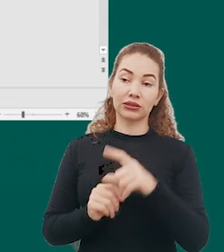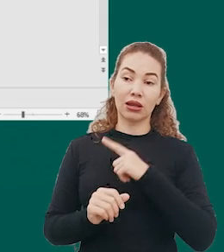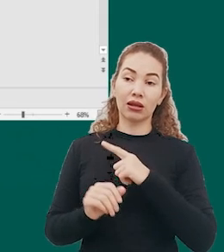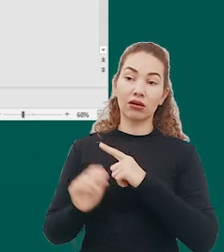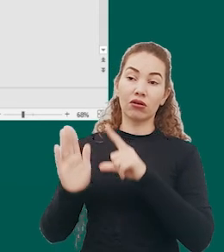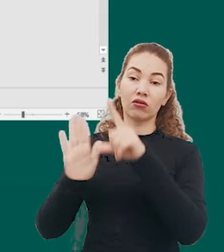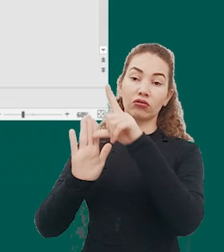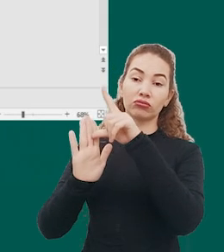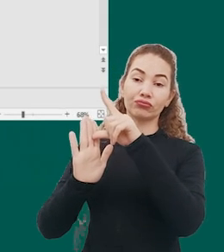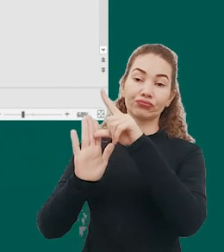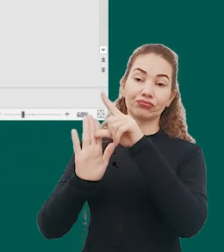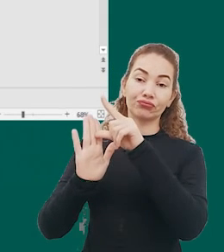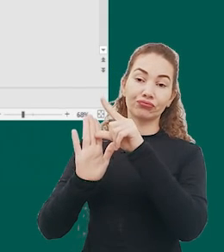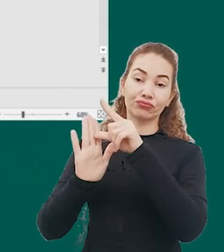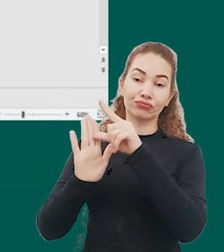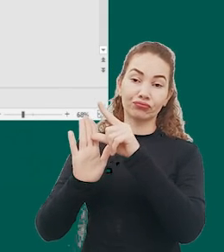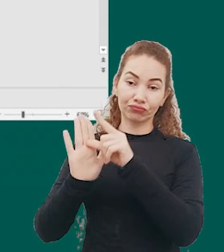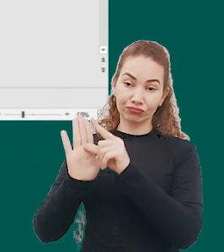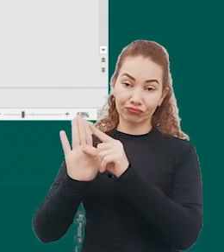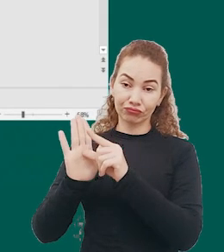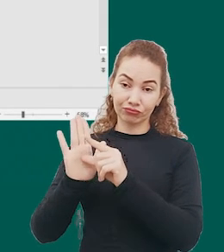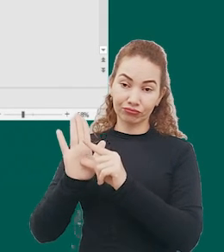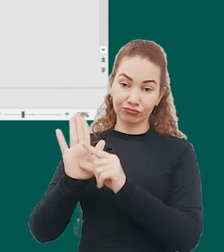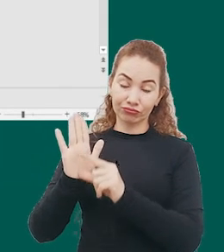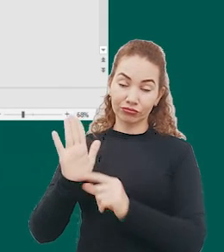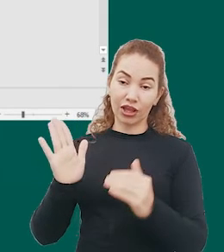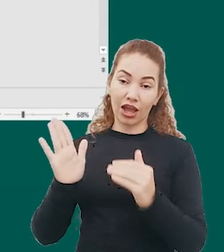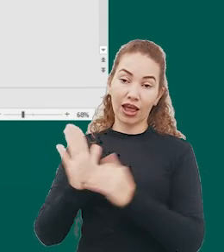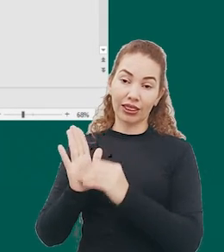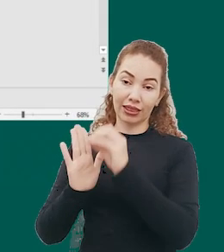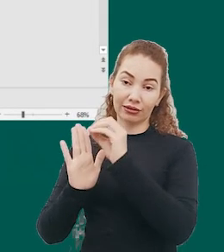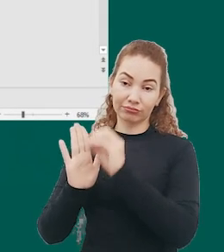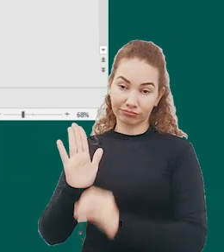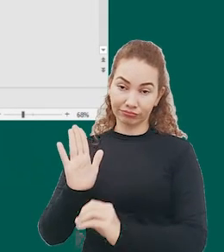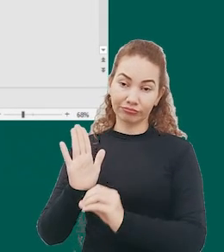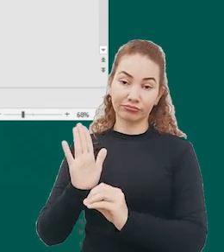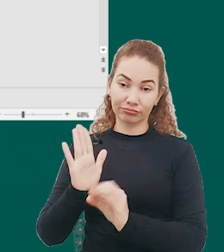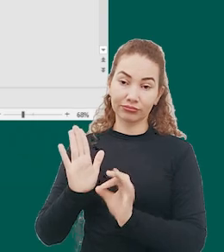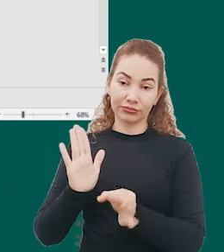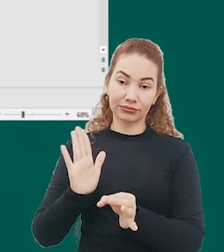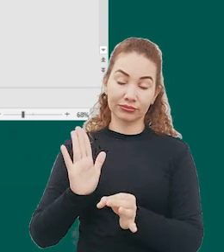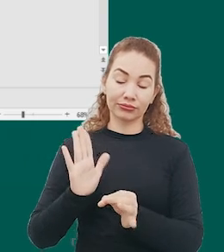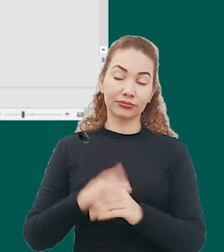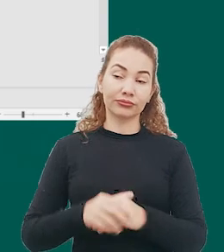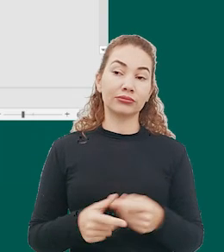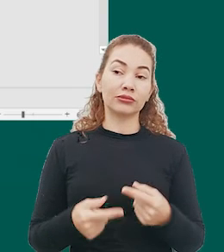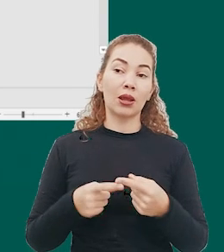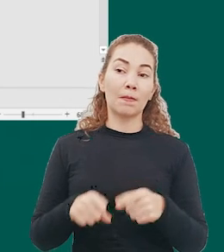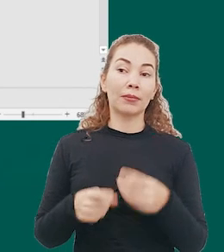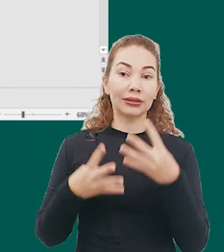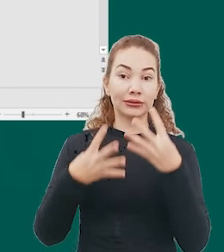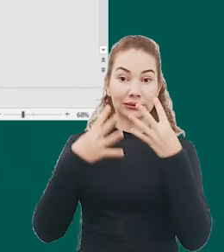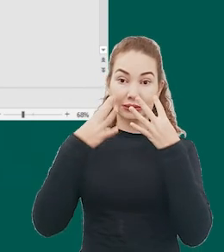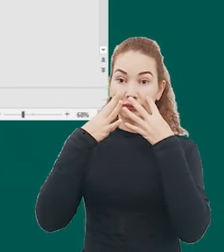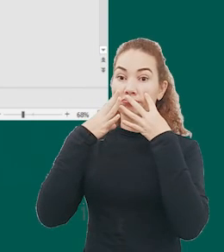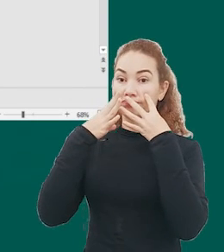diminuindo o valor daquela dívida até ela zerar, certo? Mas